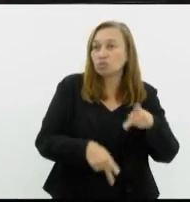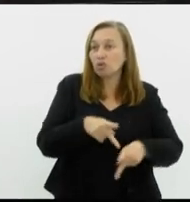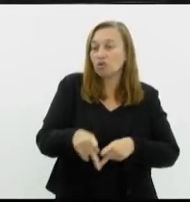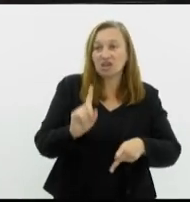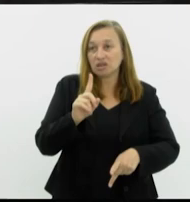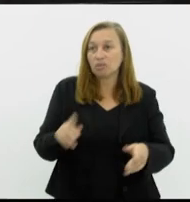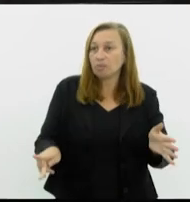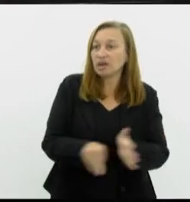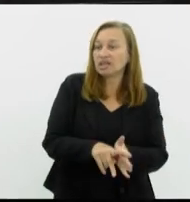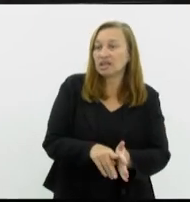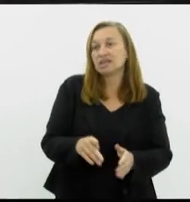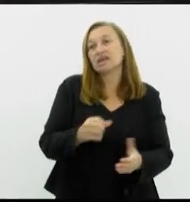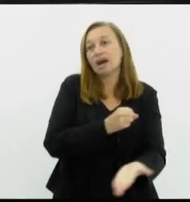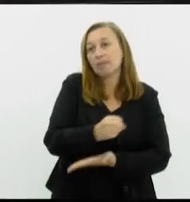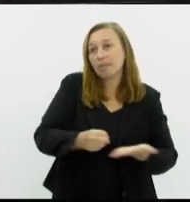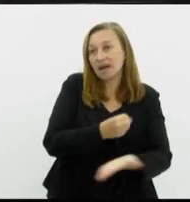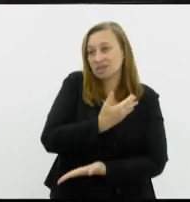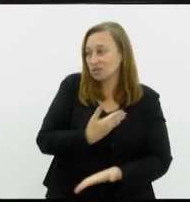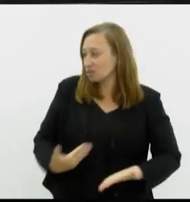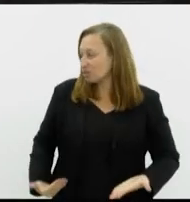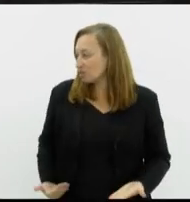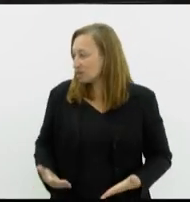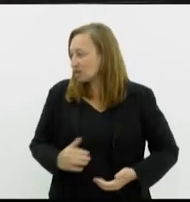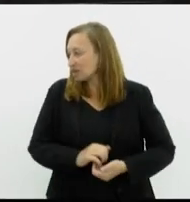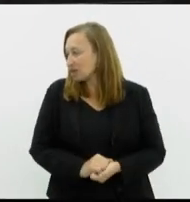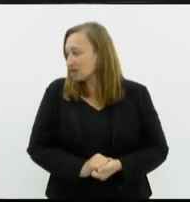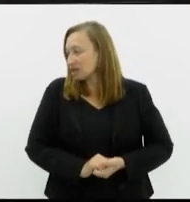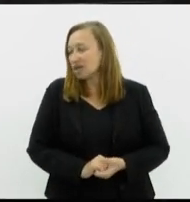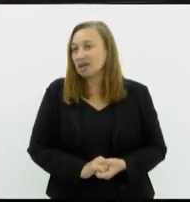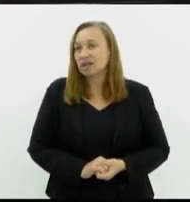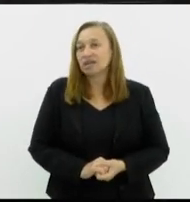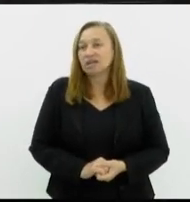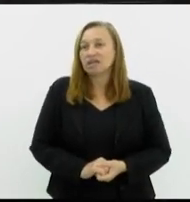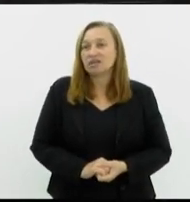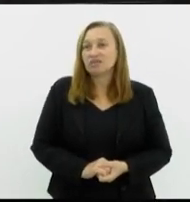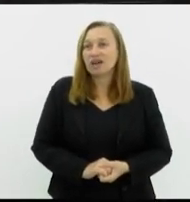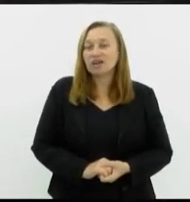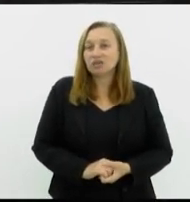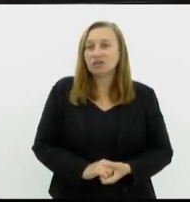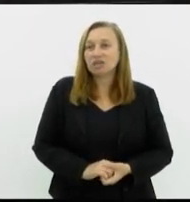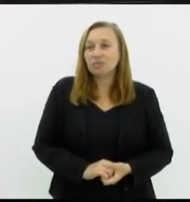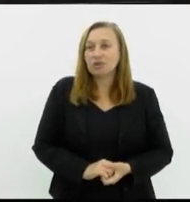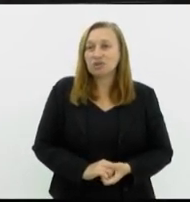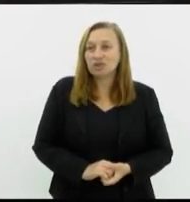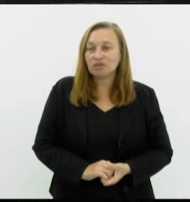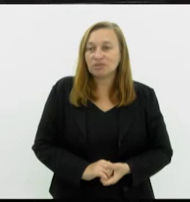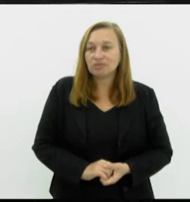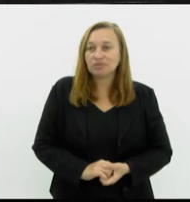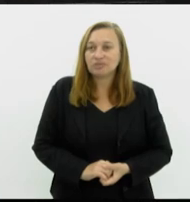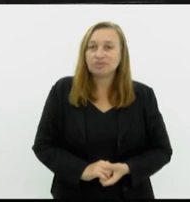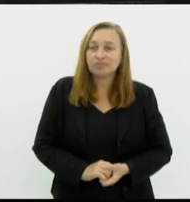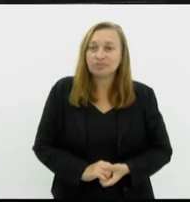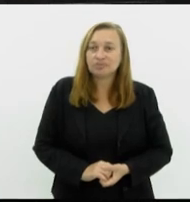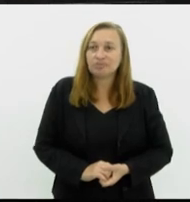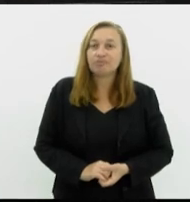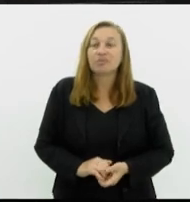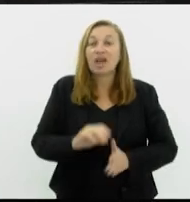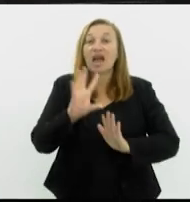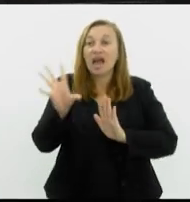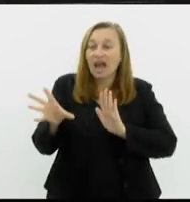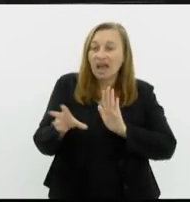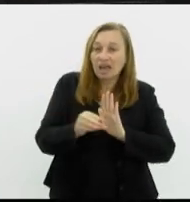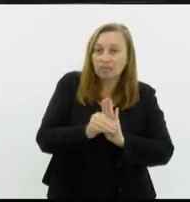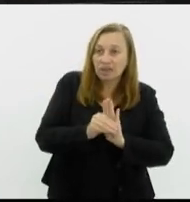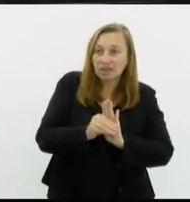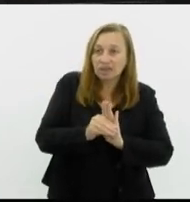do governo. Mutatis mutandis, voltemos aqui. A emenda